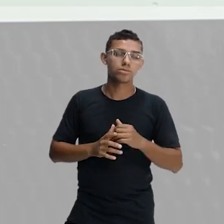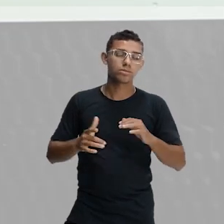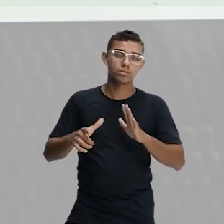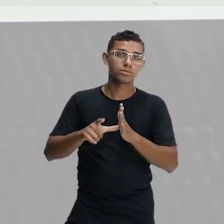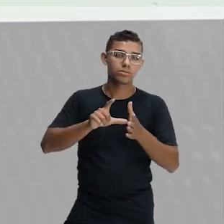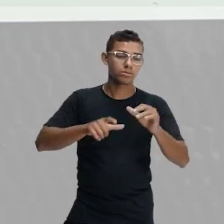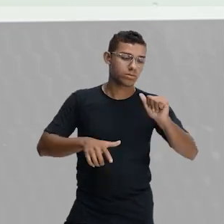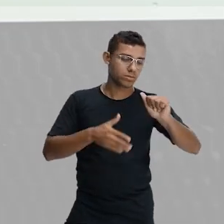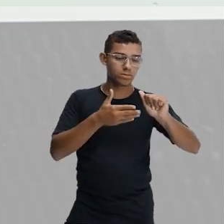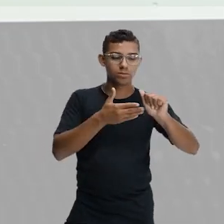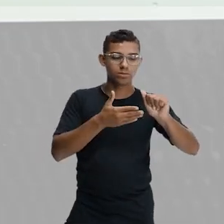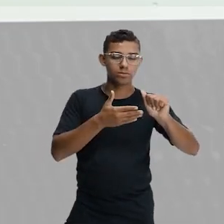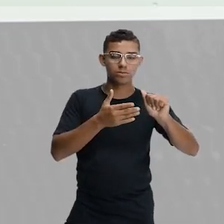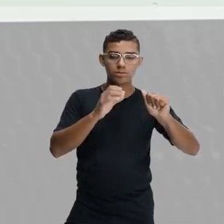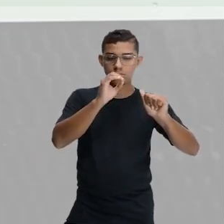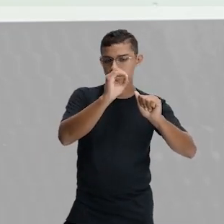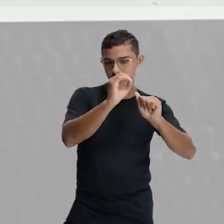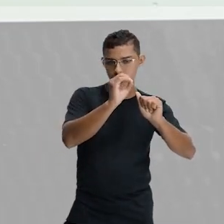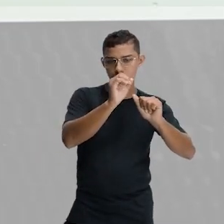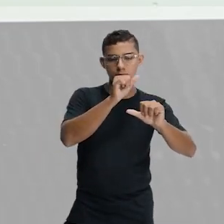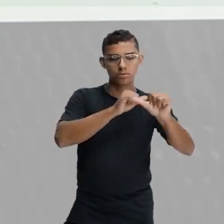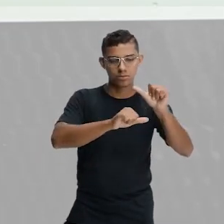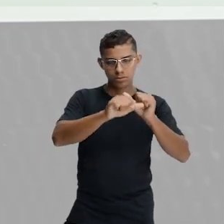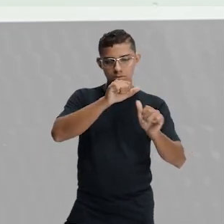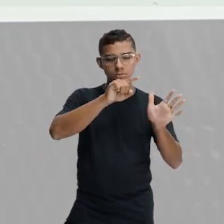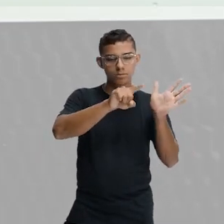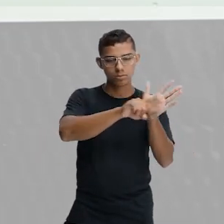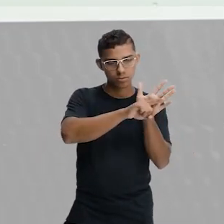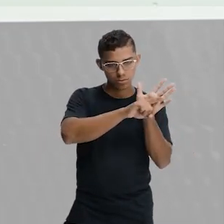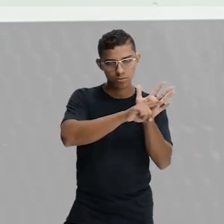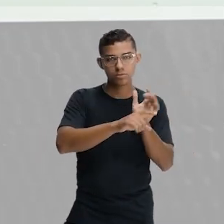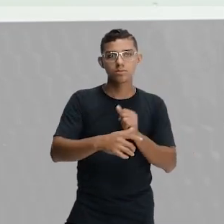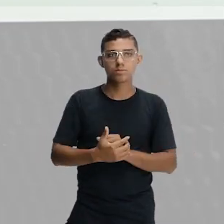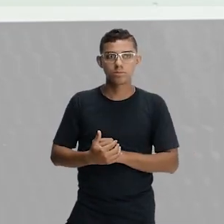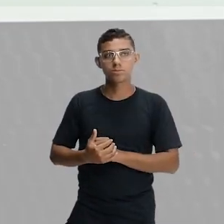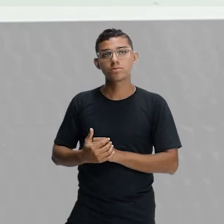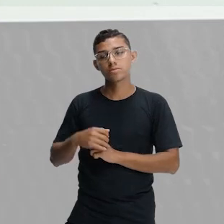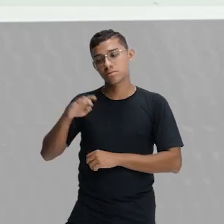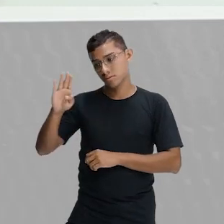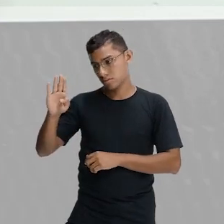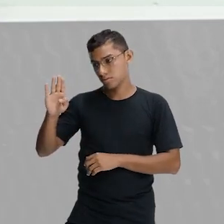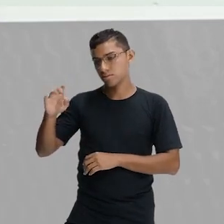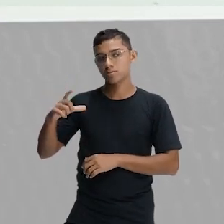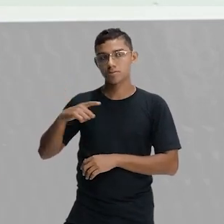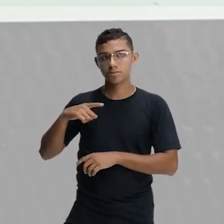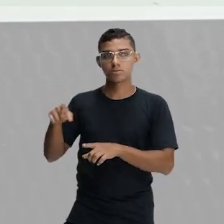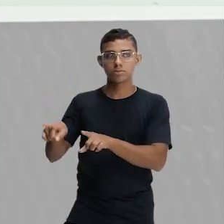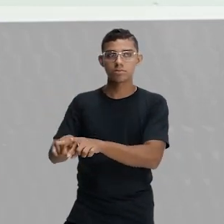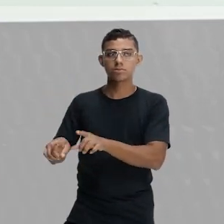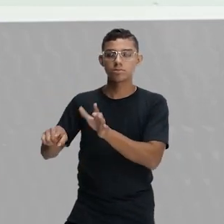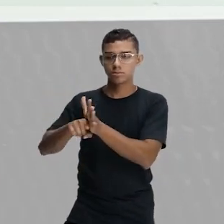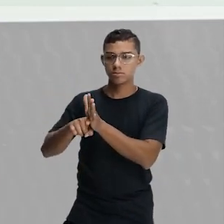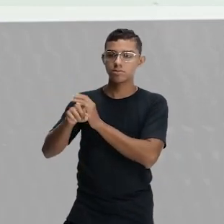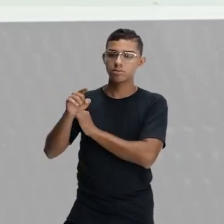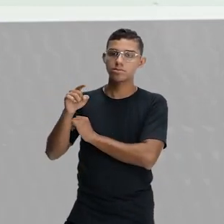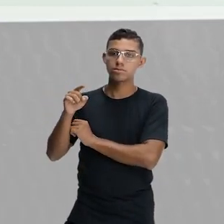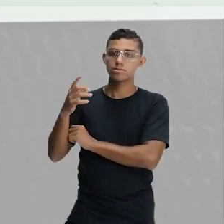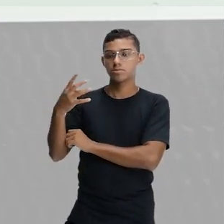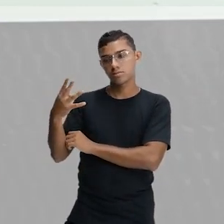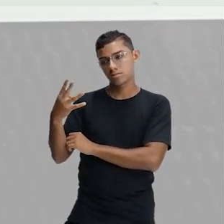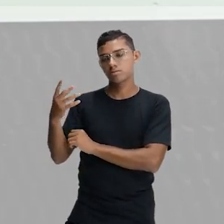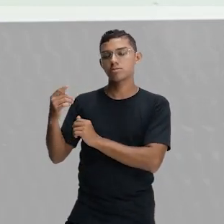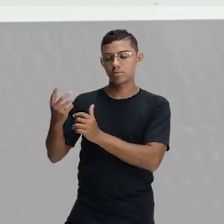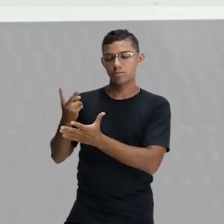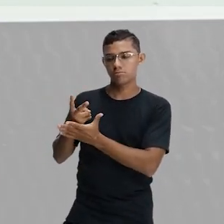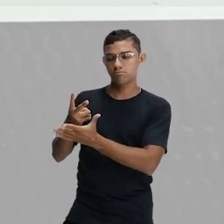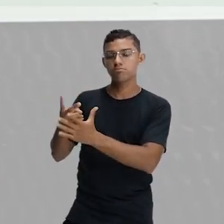neutro, ficou negativo. E o corpo B, que era negativo, permaneceu negativo, tá certo? Da mesma